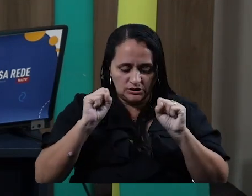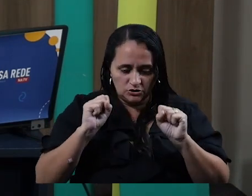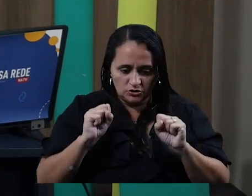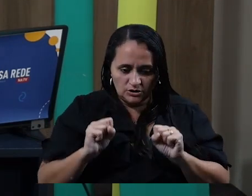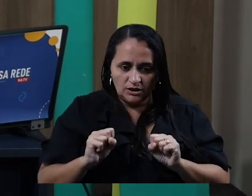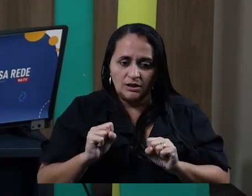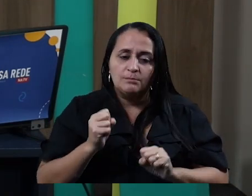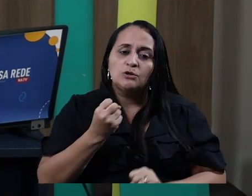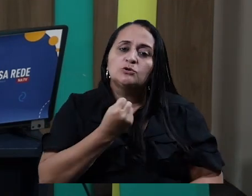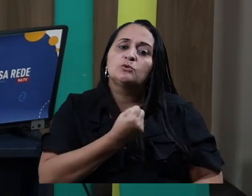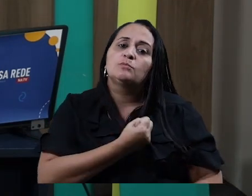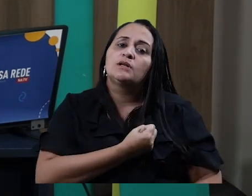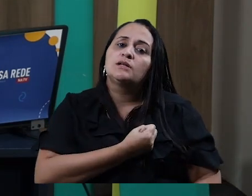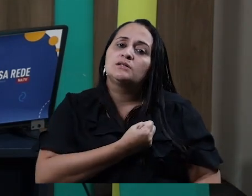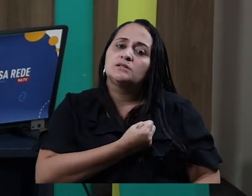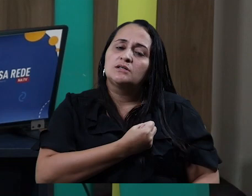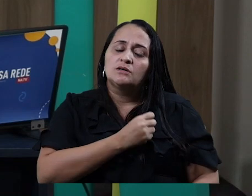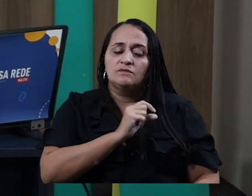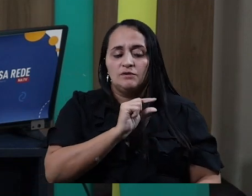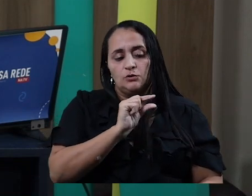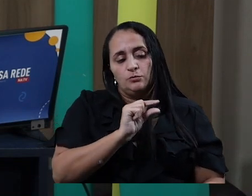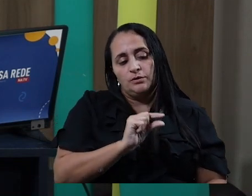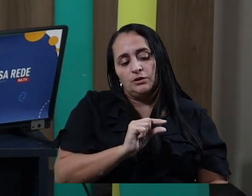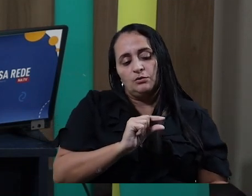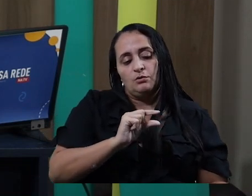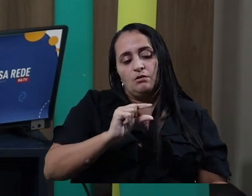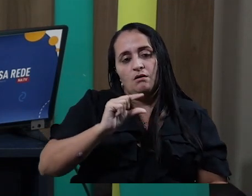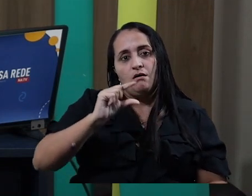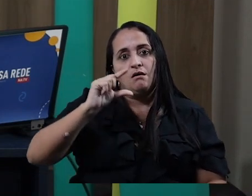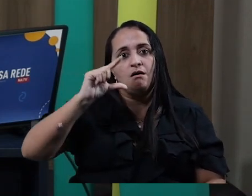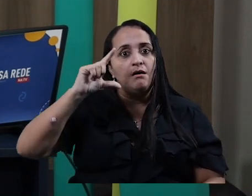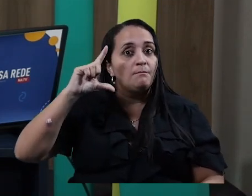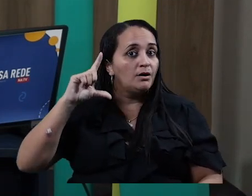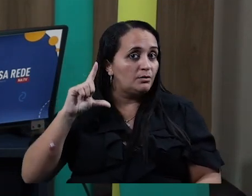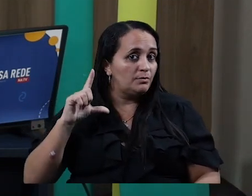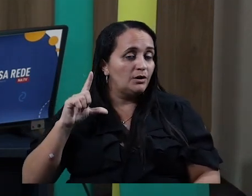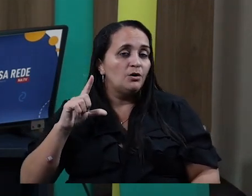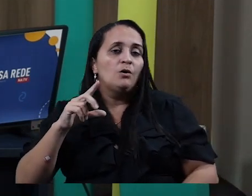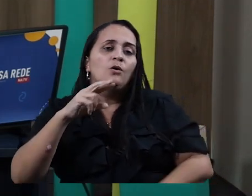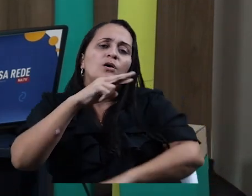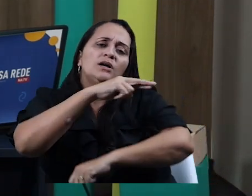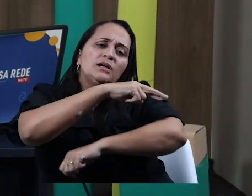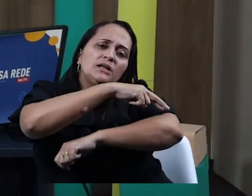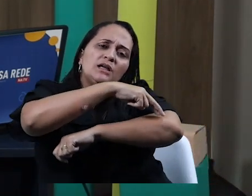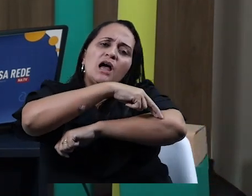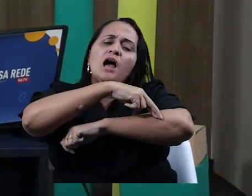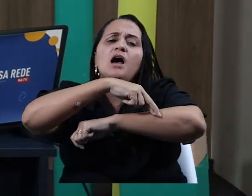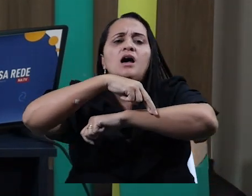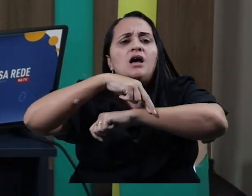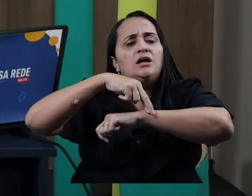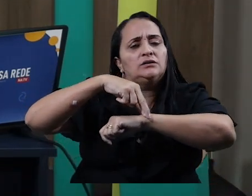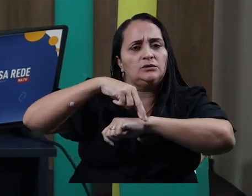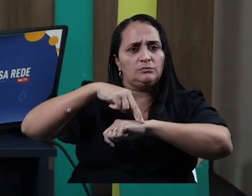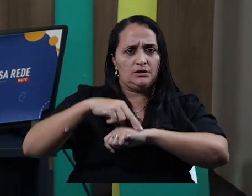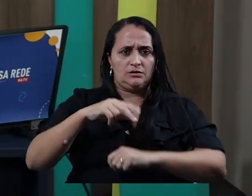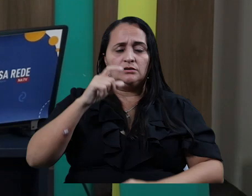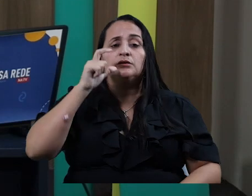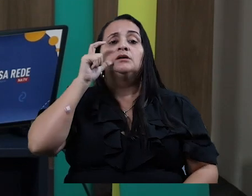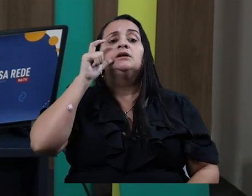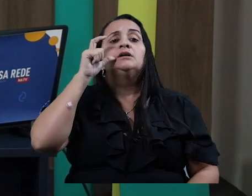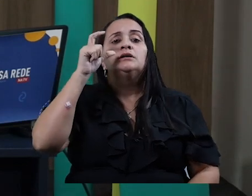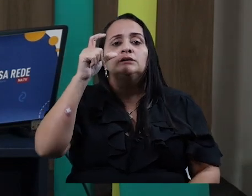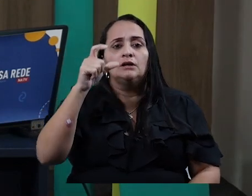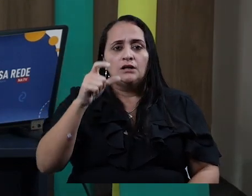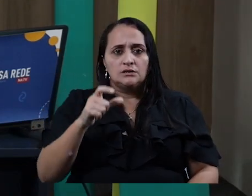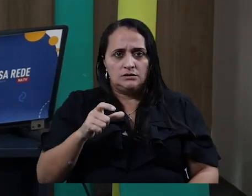ela é progressiva, ou seja, ela vai do menor, né, para o maior. E a reta numérica é uma forma bem interessante da gente trazer esse